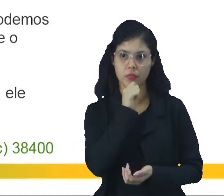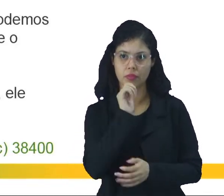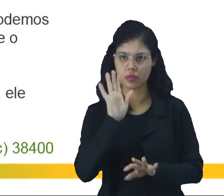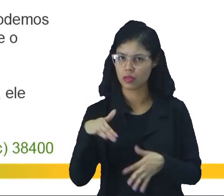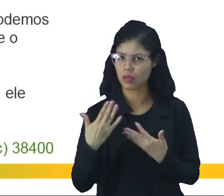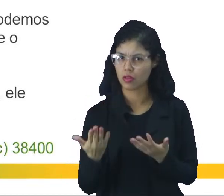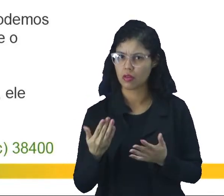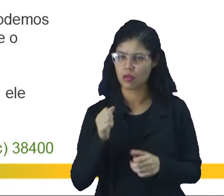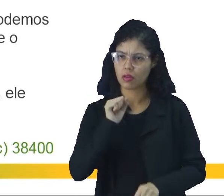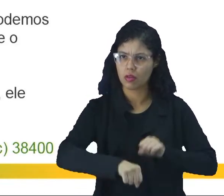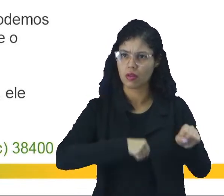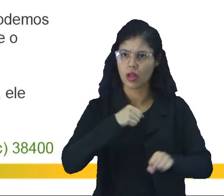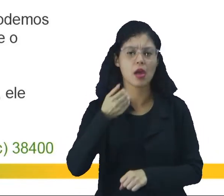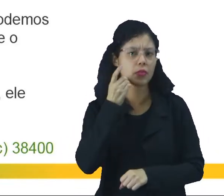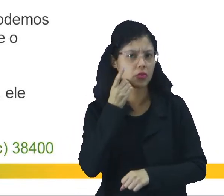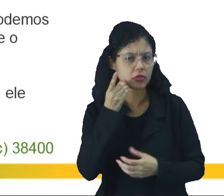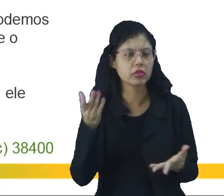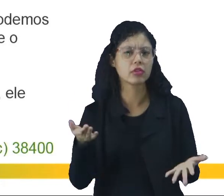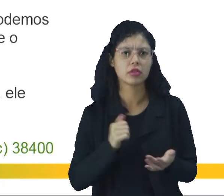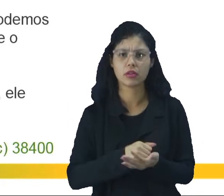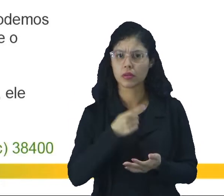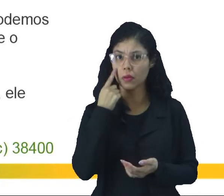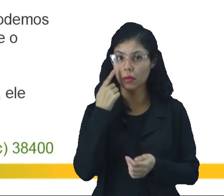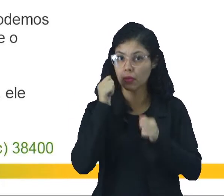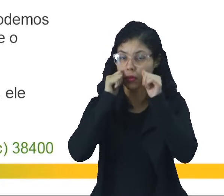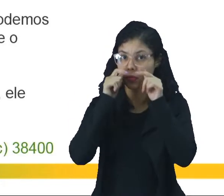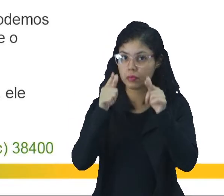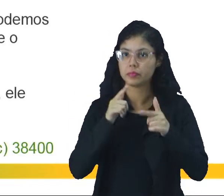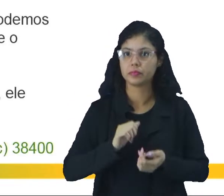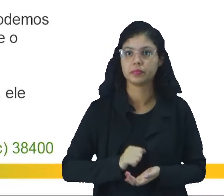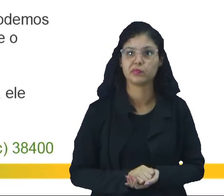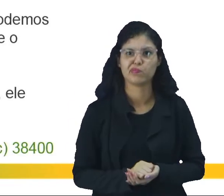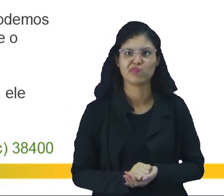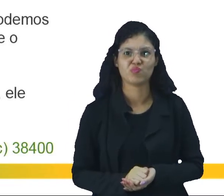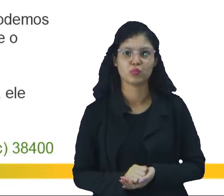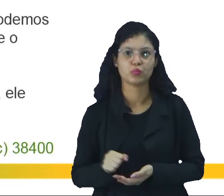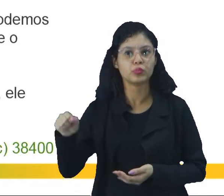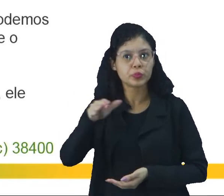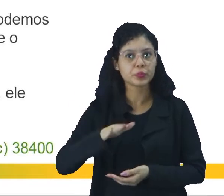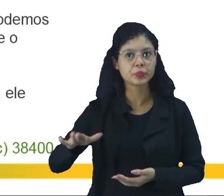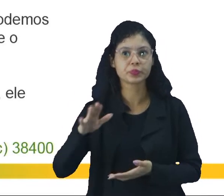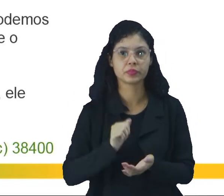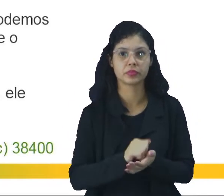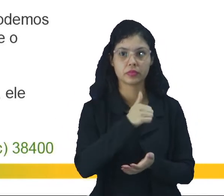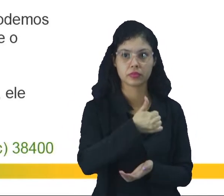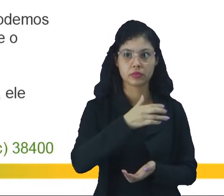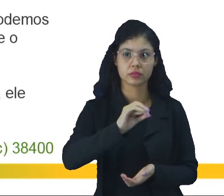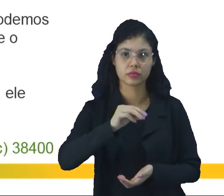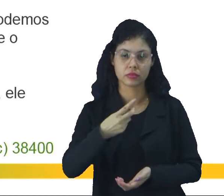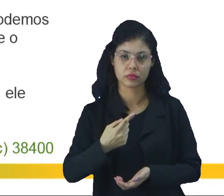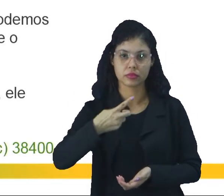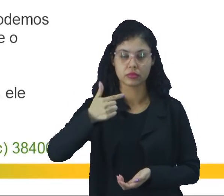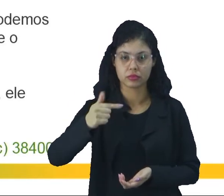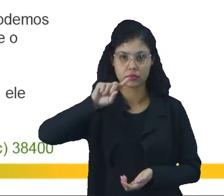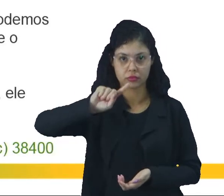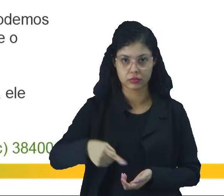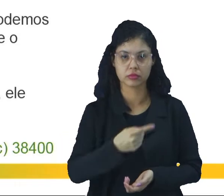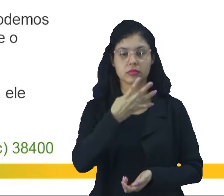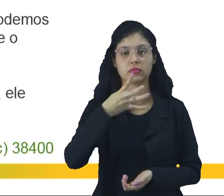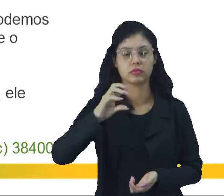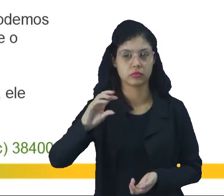é a distância que ele pedala por dia? Preste atenção nesse caso. A área do quarteirão é de